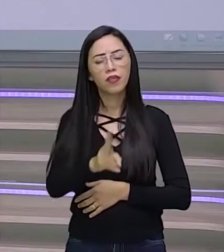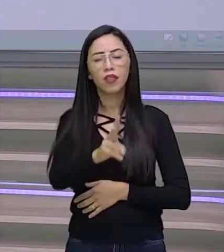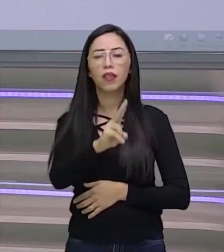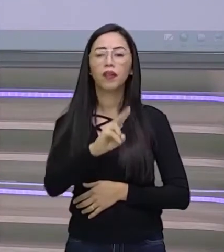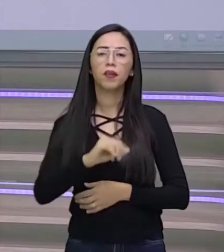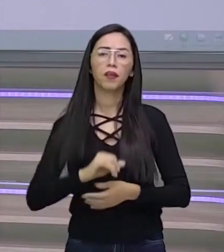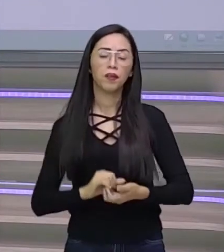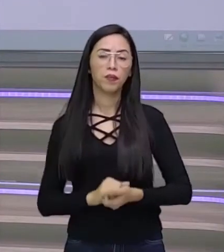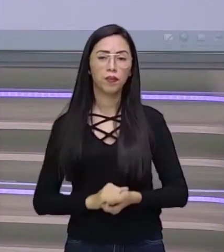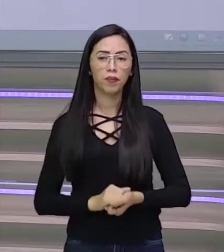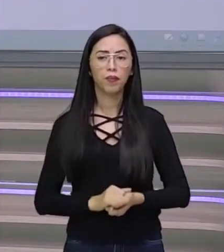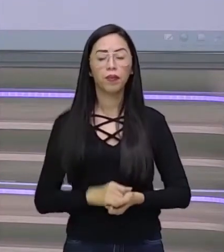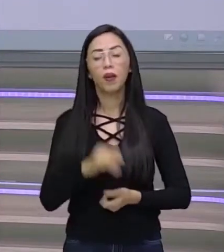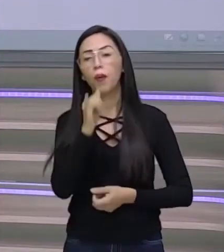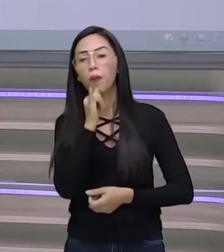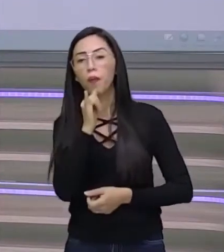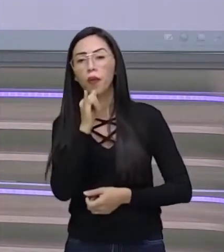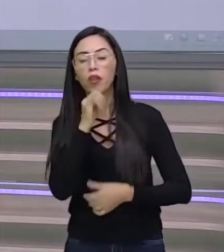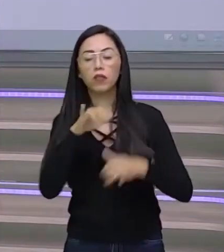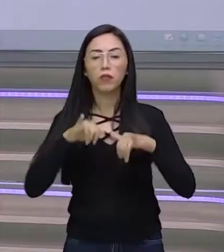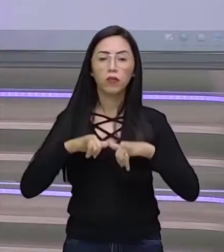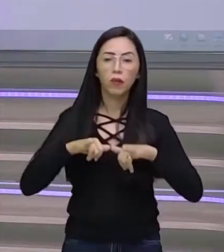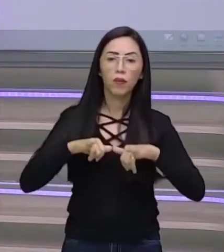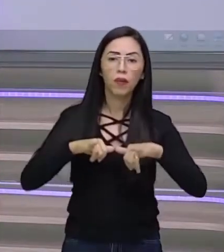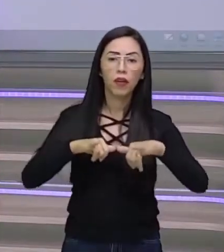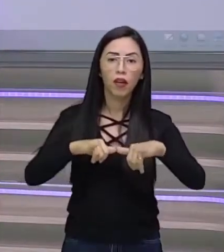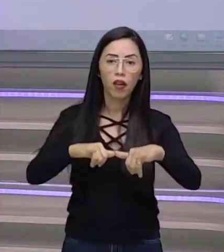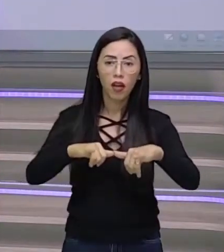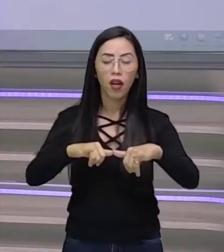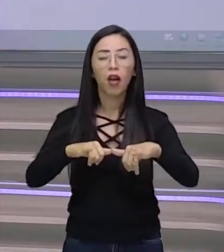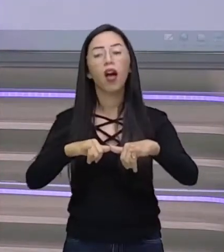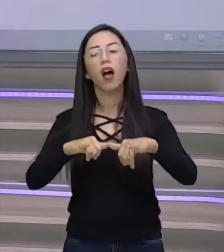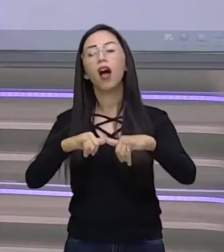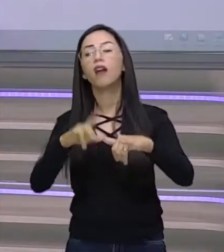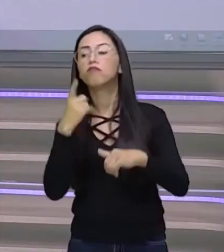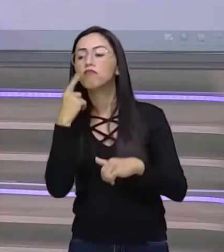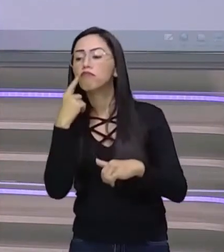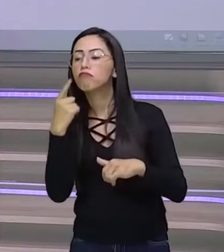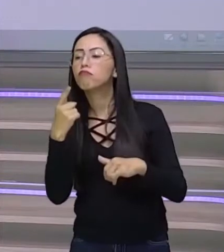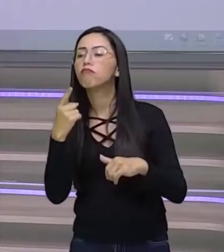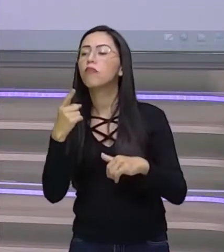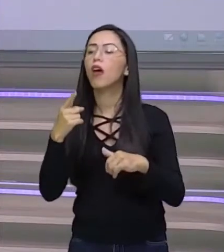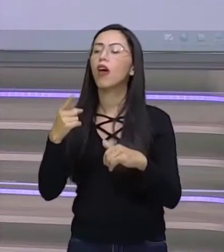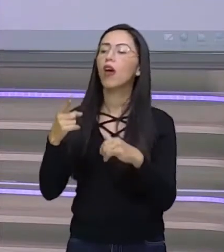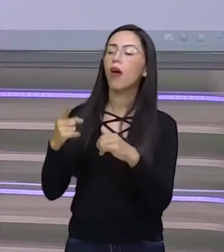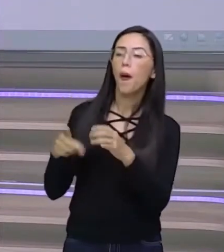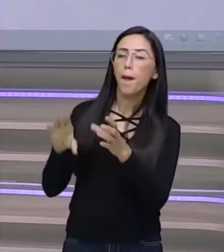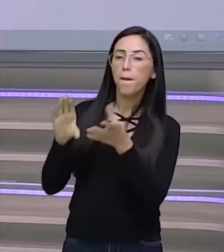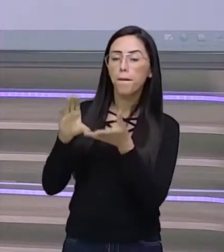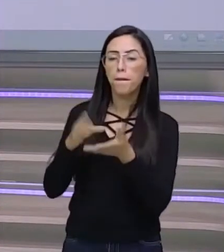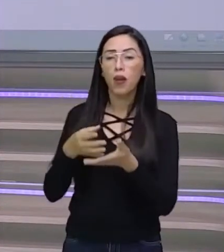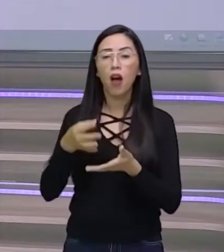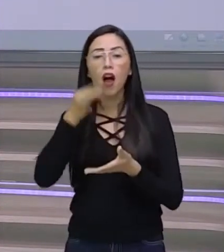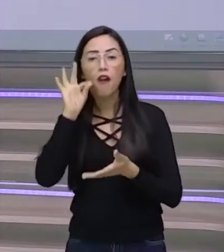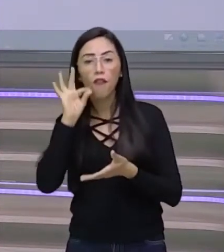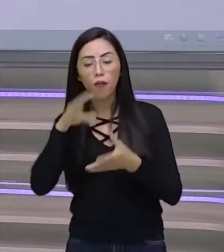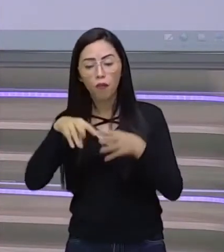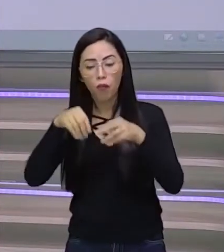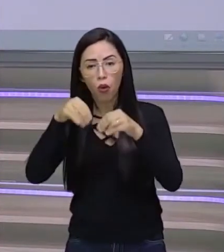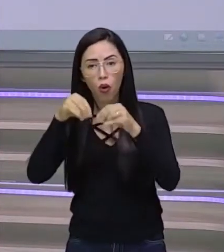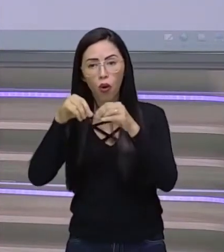constantemente. Quando se vai ao supermercado, pega um pacote, tem lá 1 quilo de café, 1 quilo de